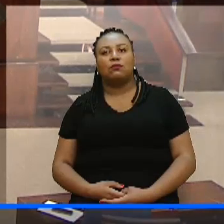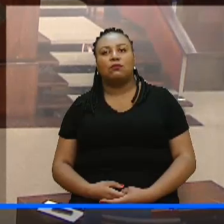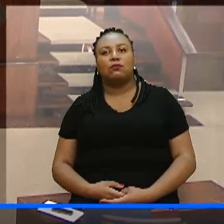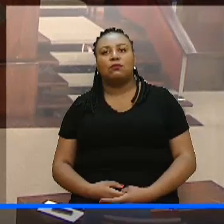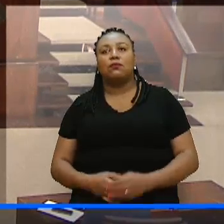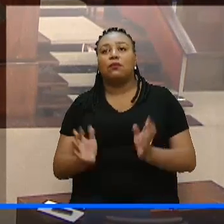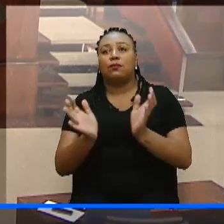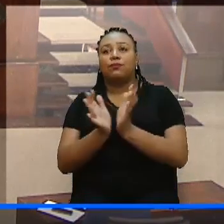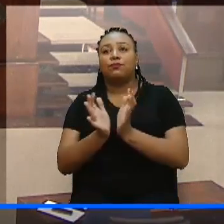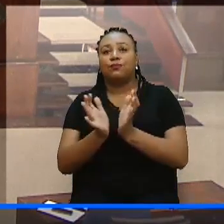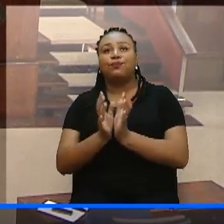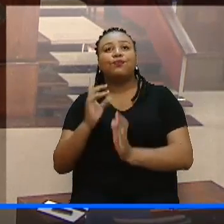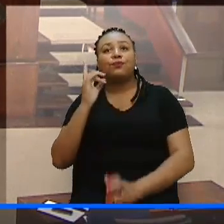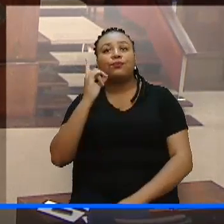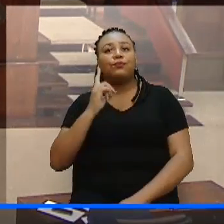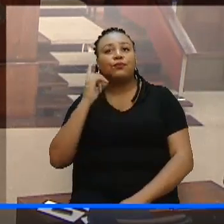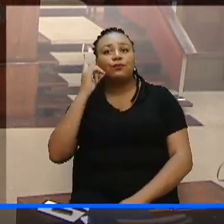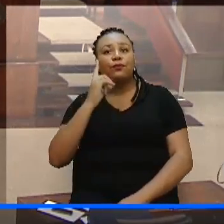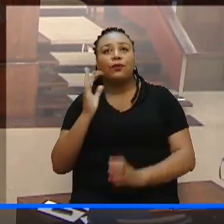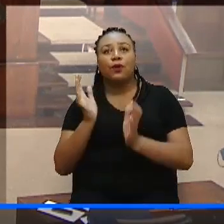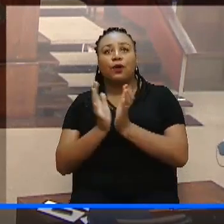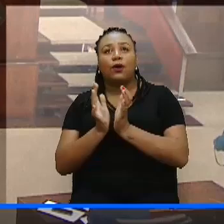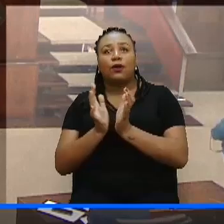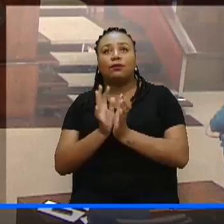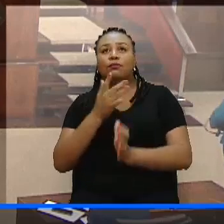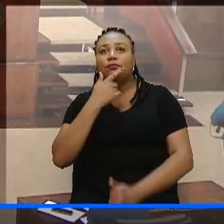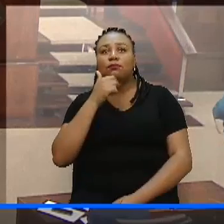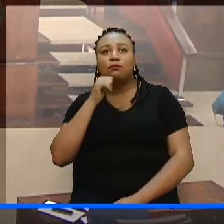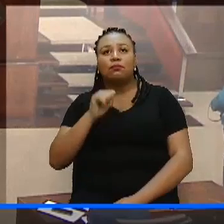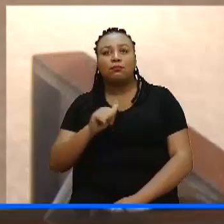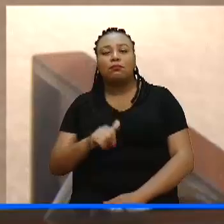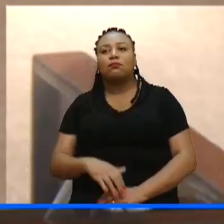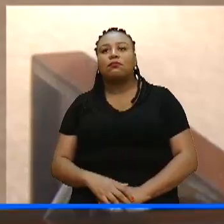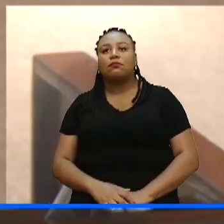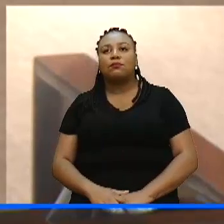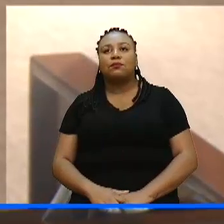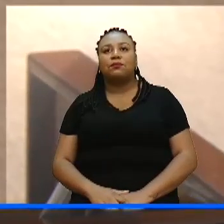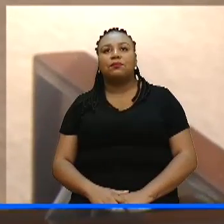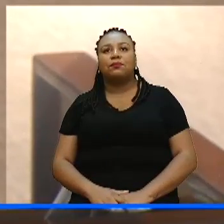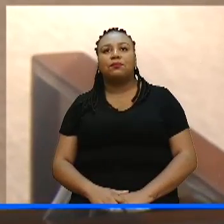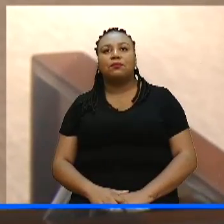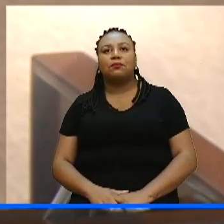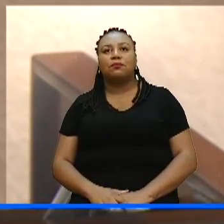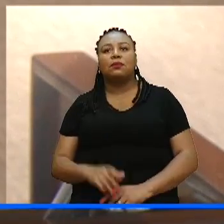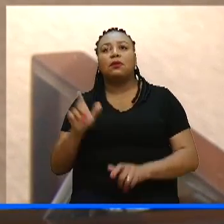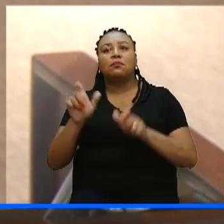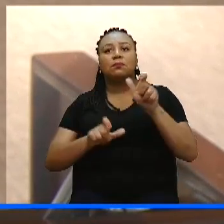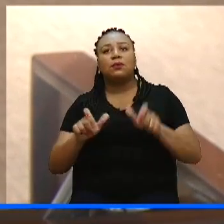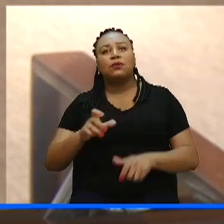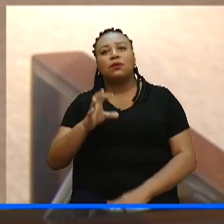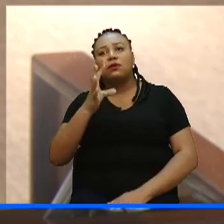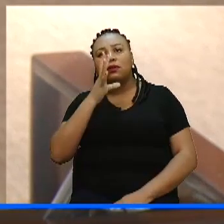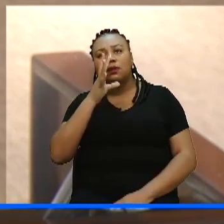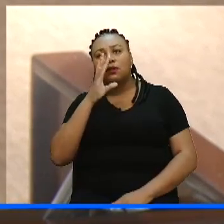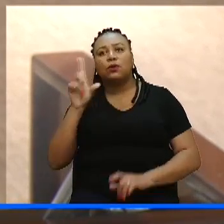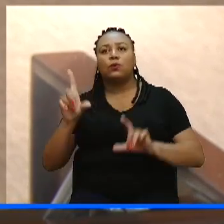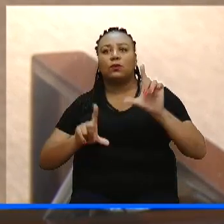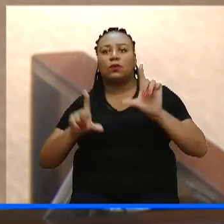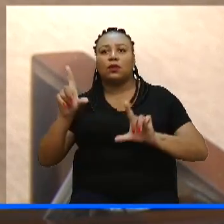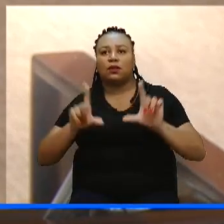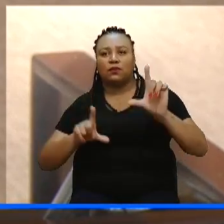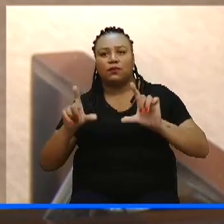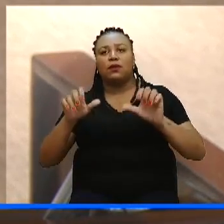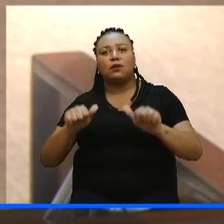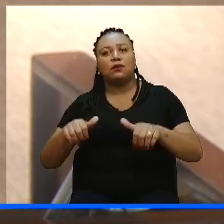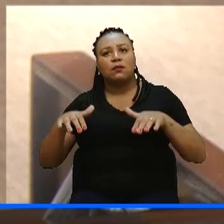colegas deputados colegas deputadas pessoas que nos assiste na tv assembléia